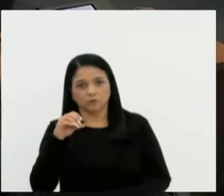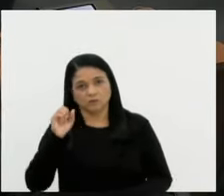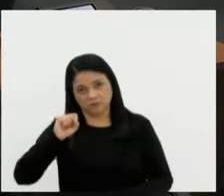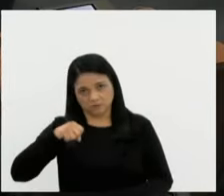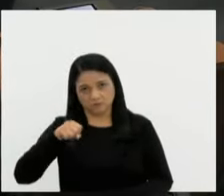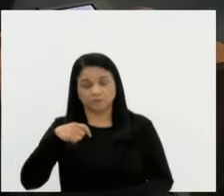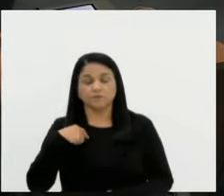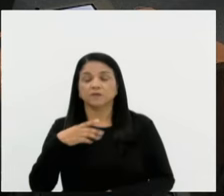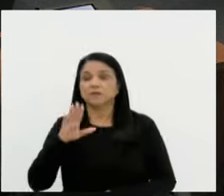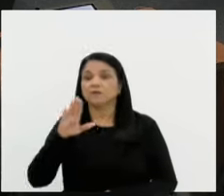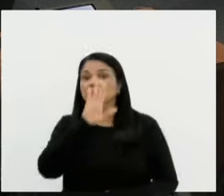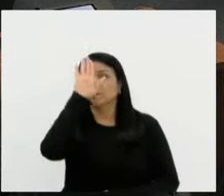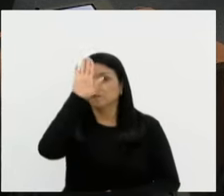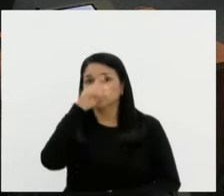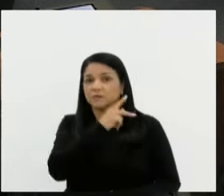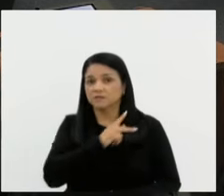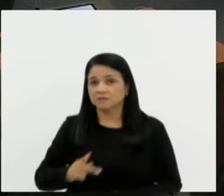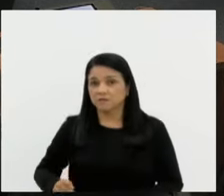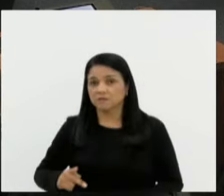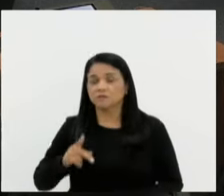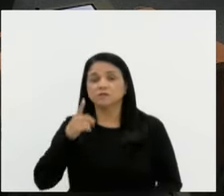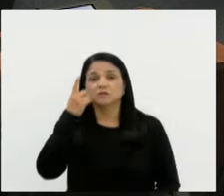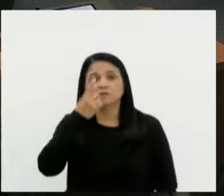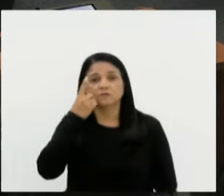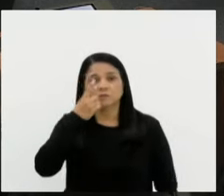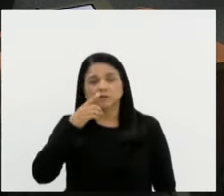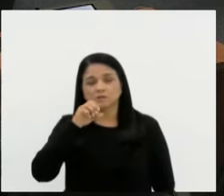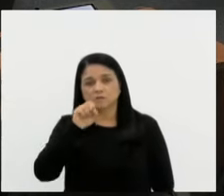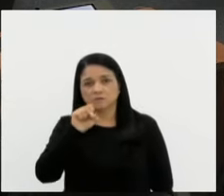Presidente. Deputado doutor Serginho.